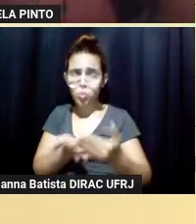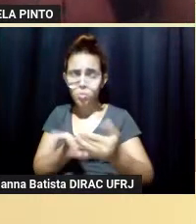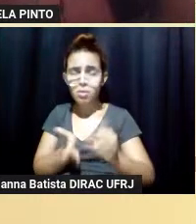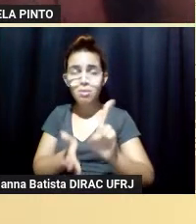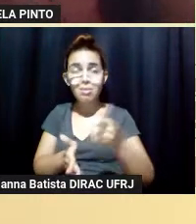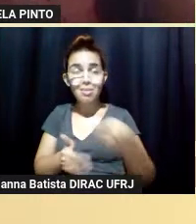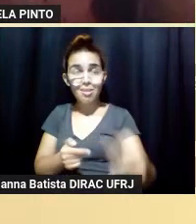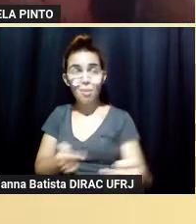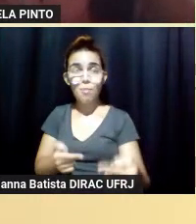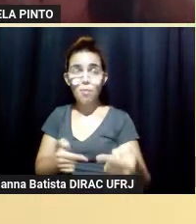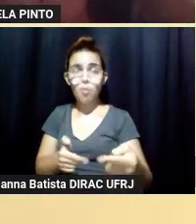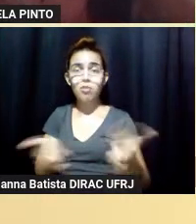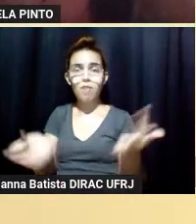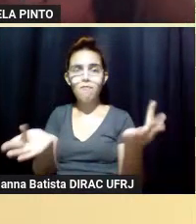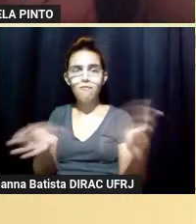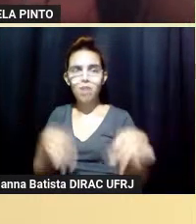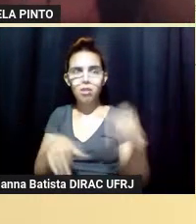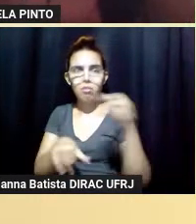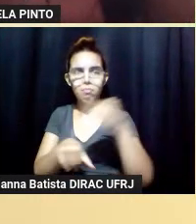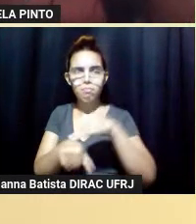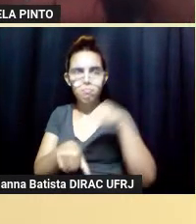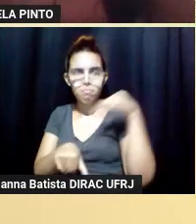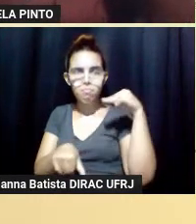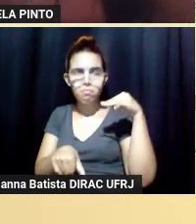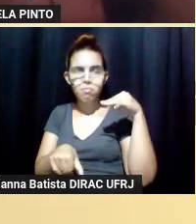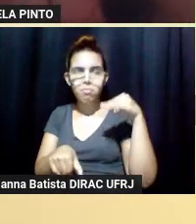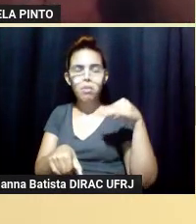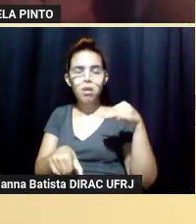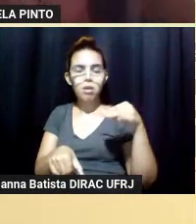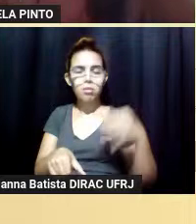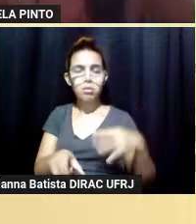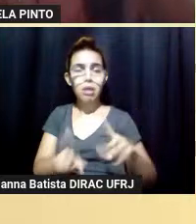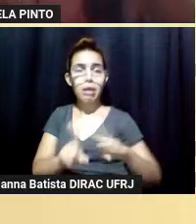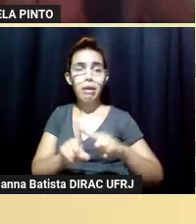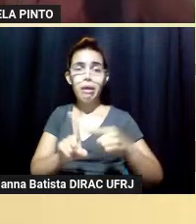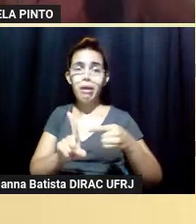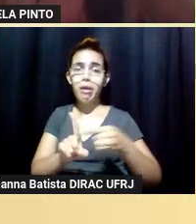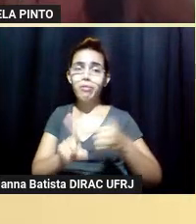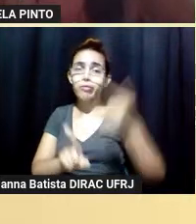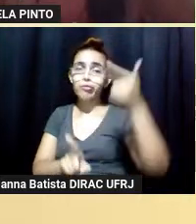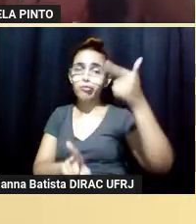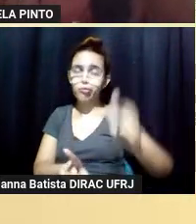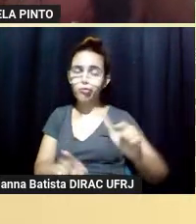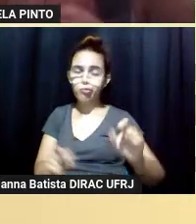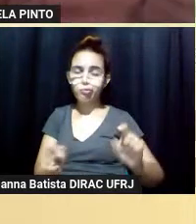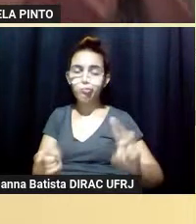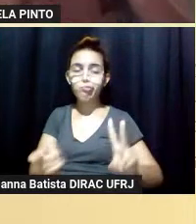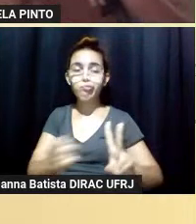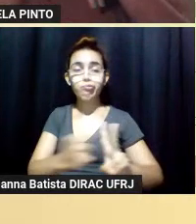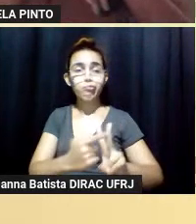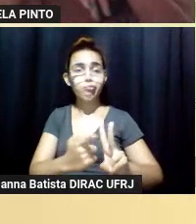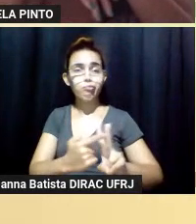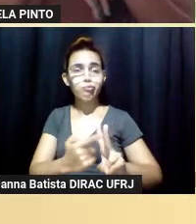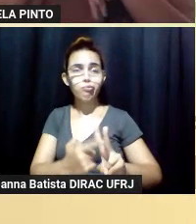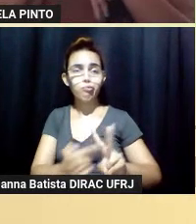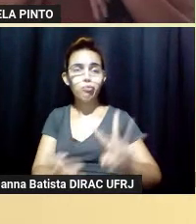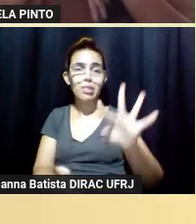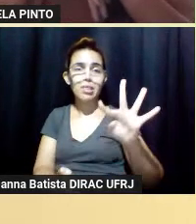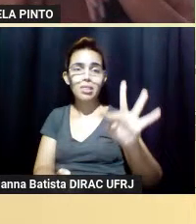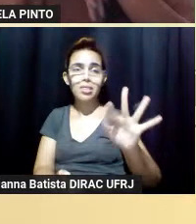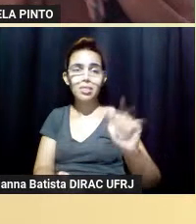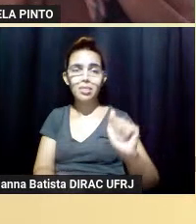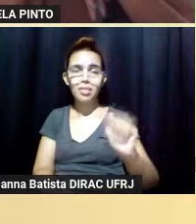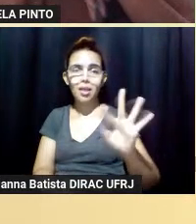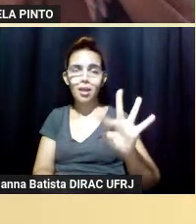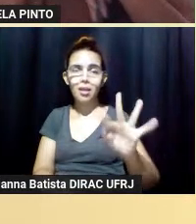mais nova de barriga, que é a Tatá, né? Nessa ocasião, nesse meio tempo do